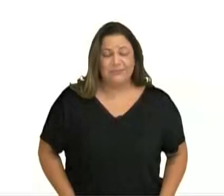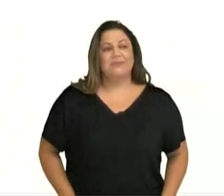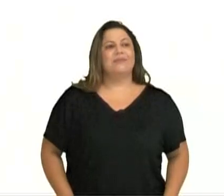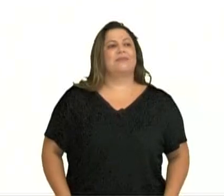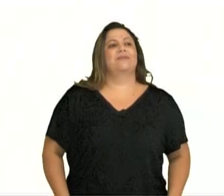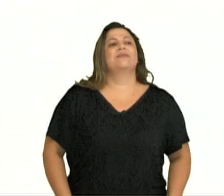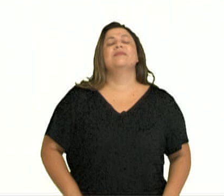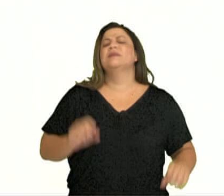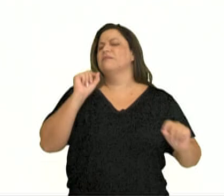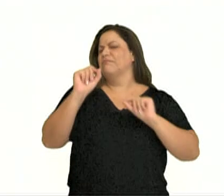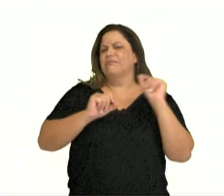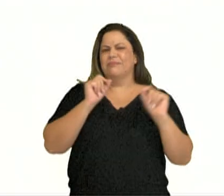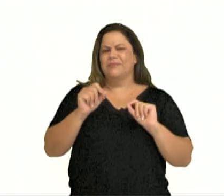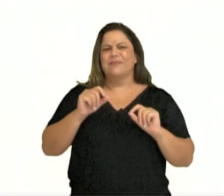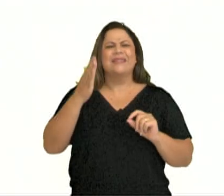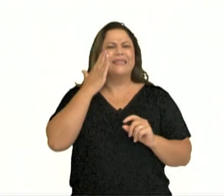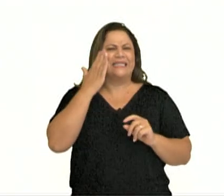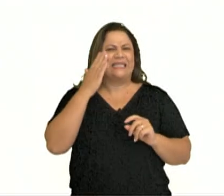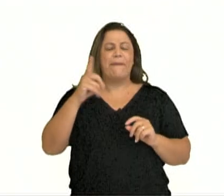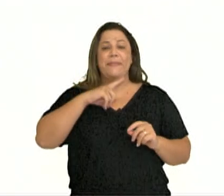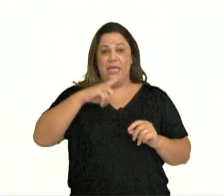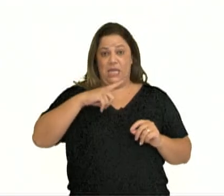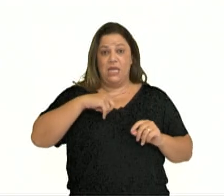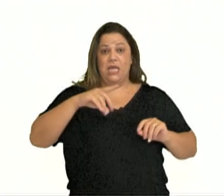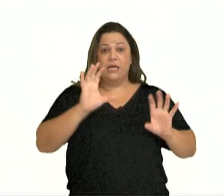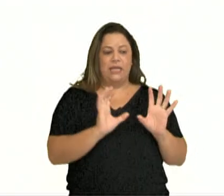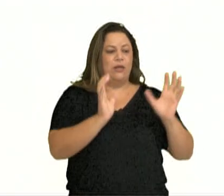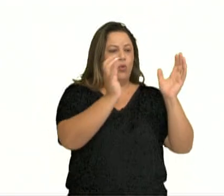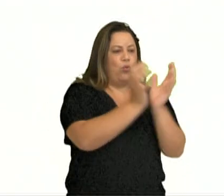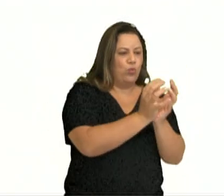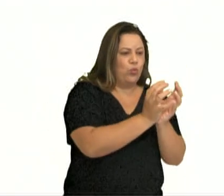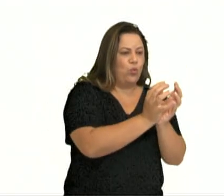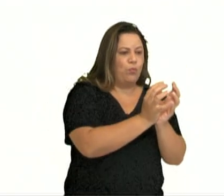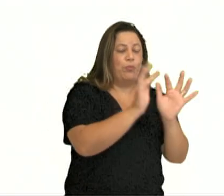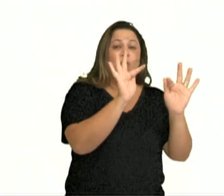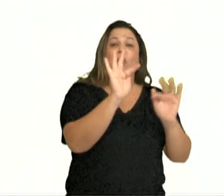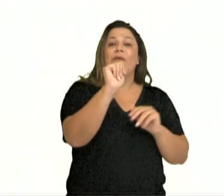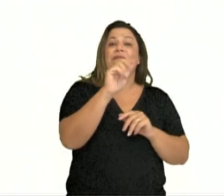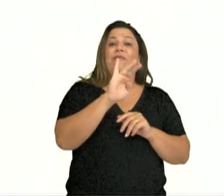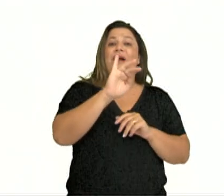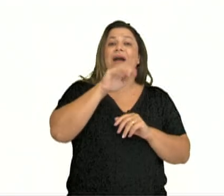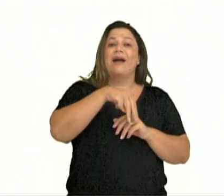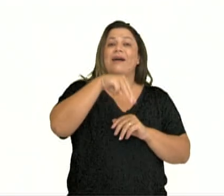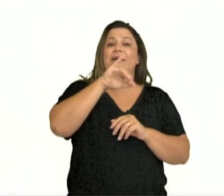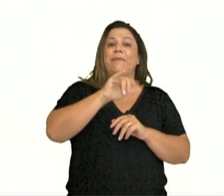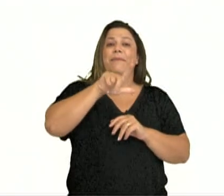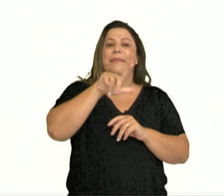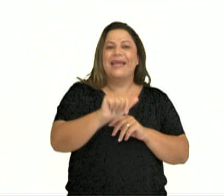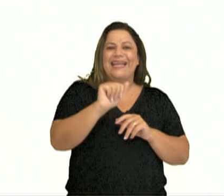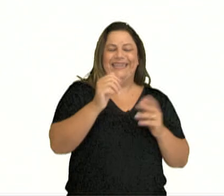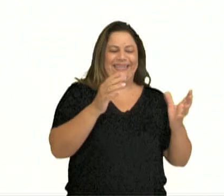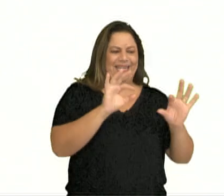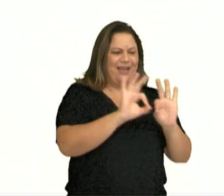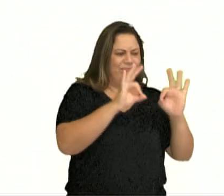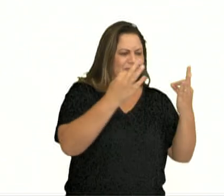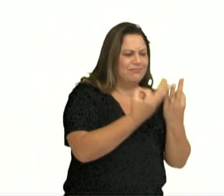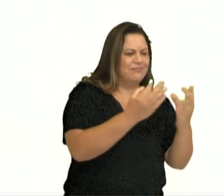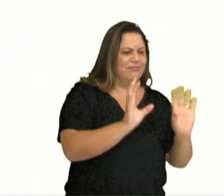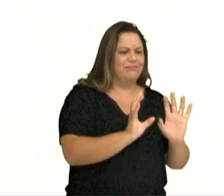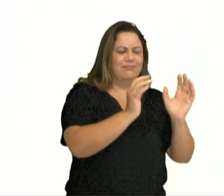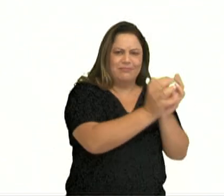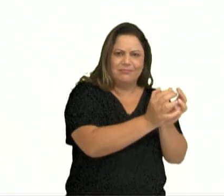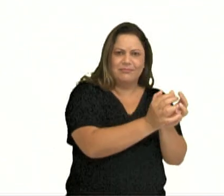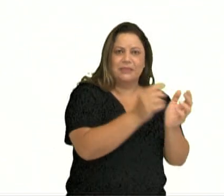que instrumento tem família? Não é só você que tem pai e mãe, não. Instrumento não é filho de chocadeira, não. Instrumento